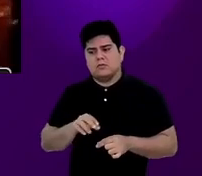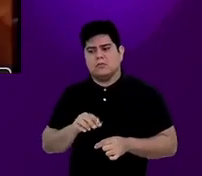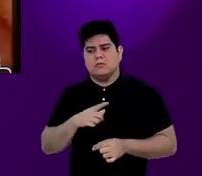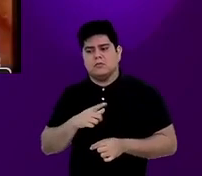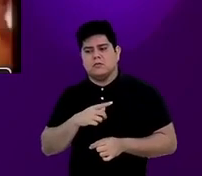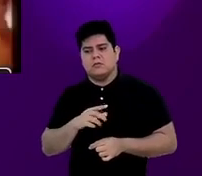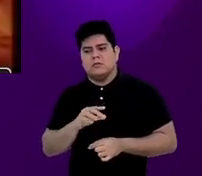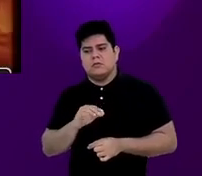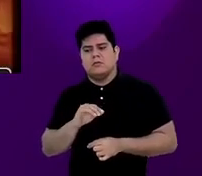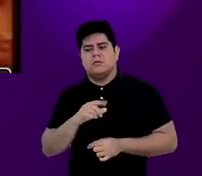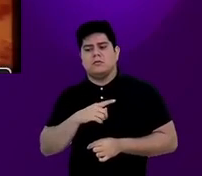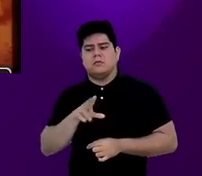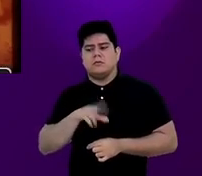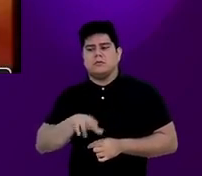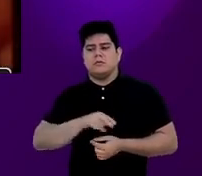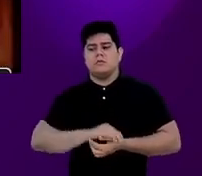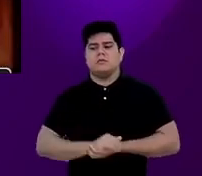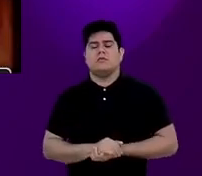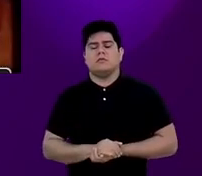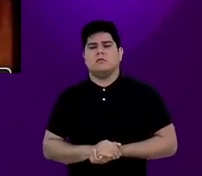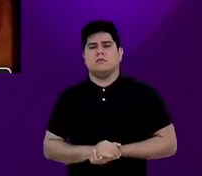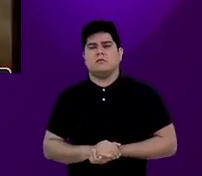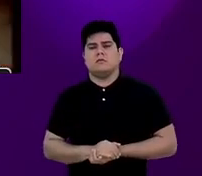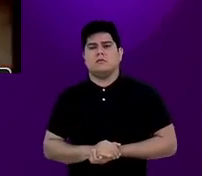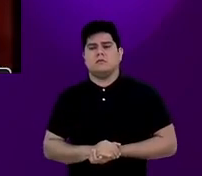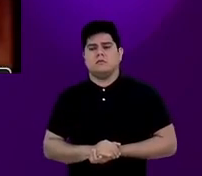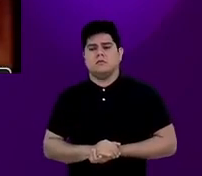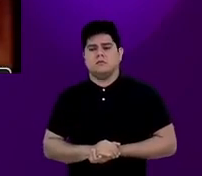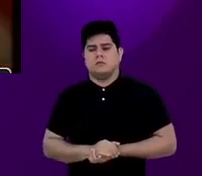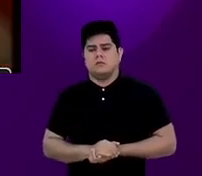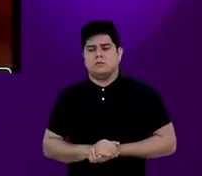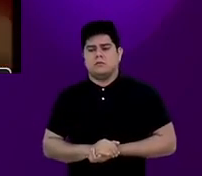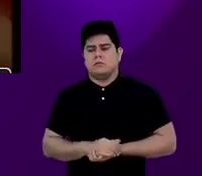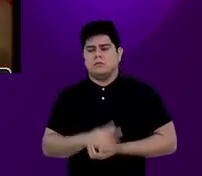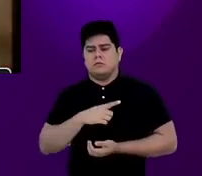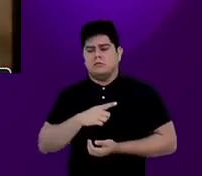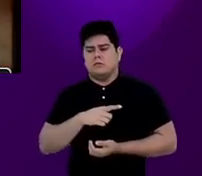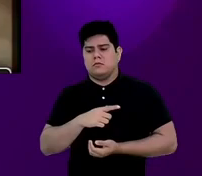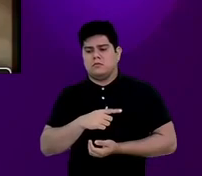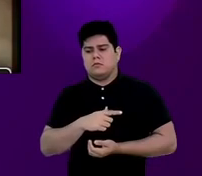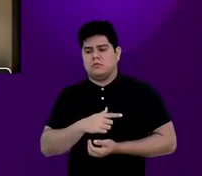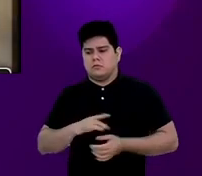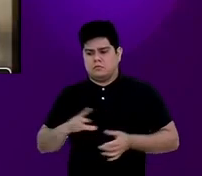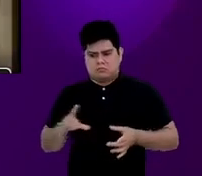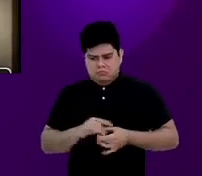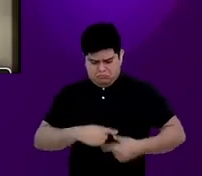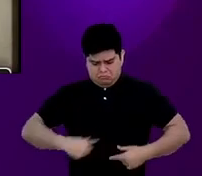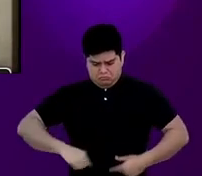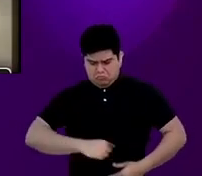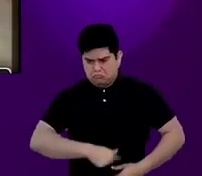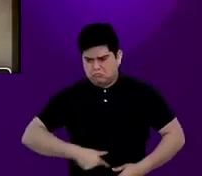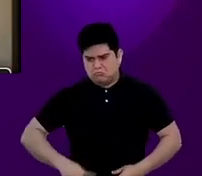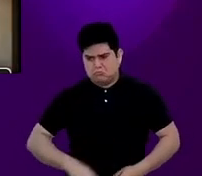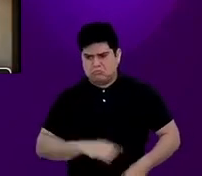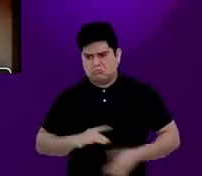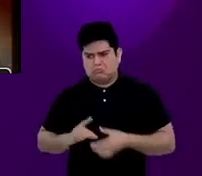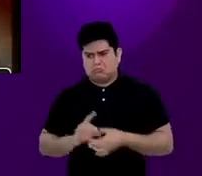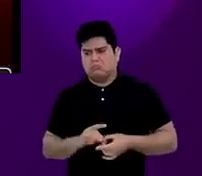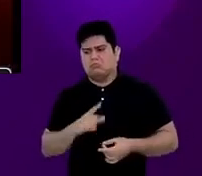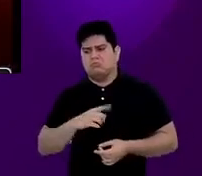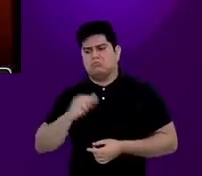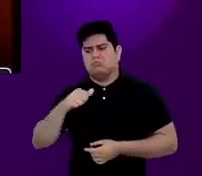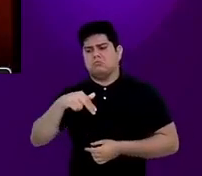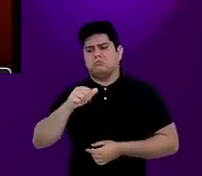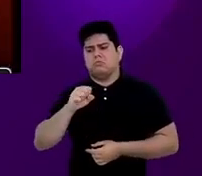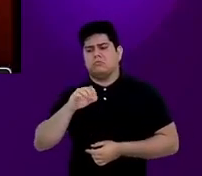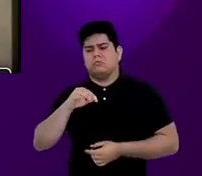do paciente, e isso, o trânsito intestinal ainda está totalmente conectado, né? Então, a gente faz uma anastomose, depois a